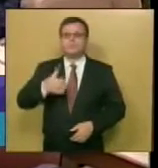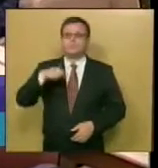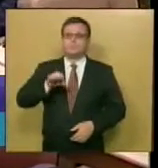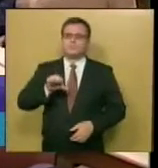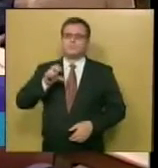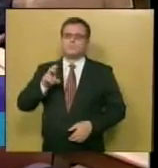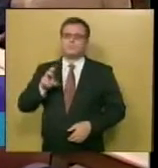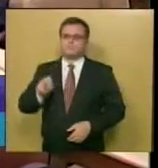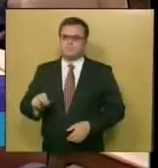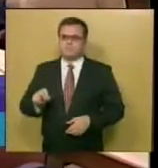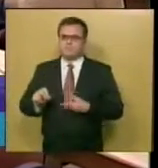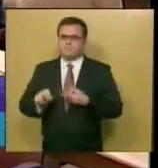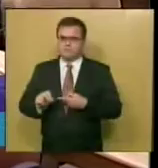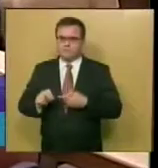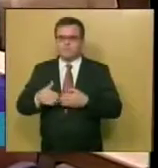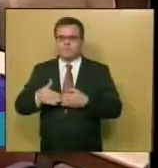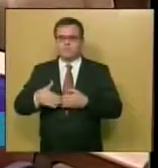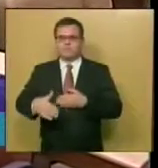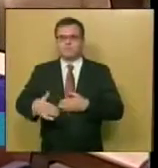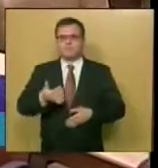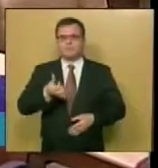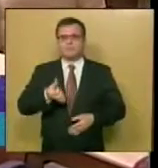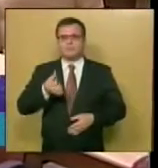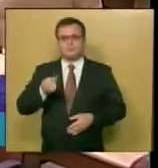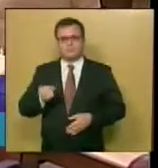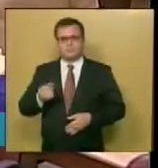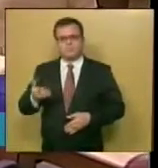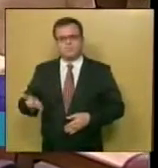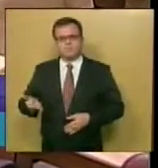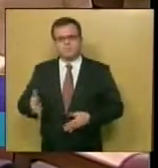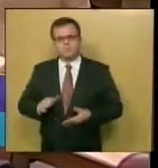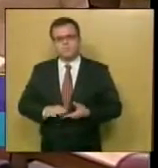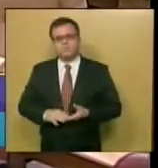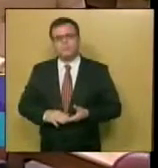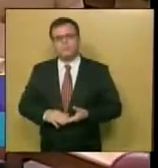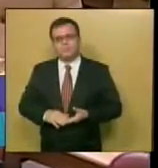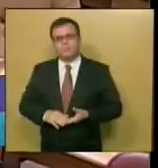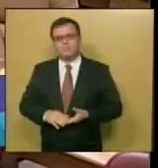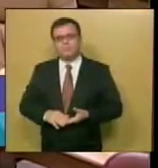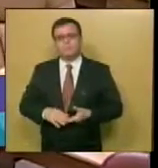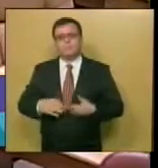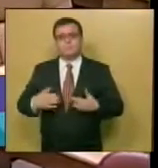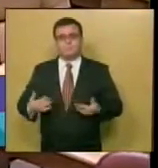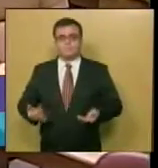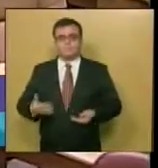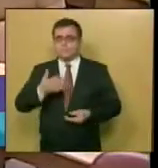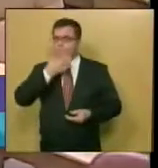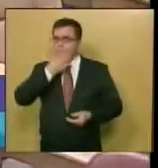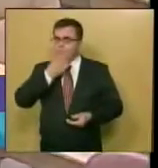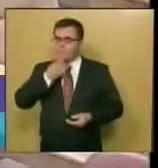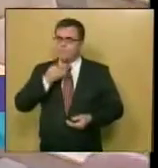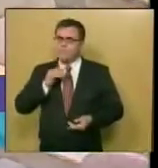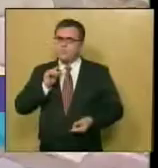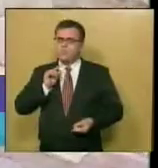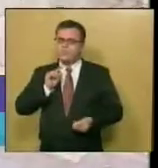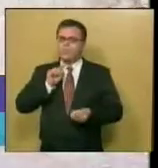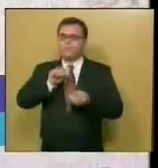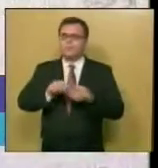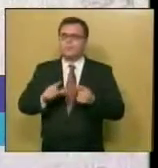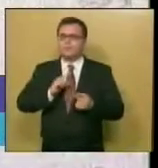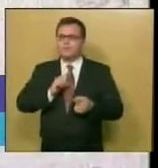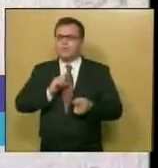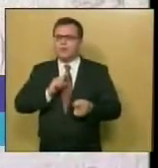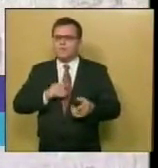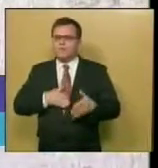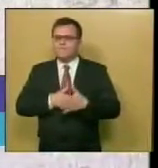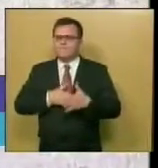e no início dos anos 60. Quando um homem é predestinado, sua vida não tem os